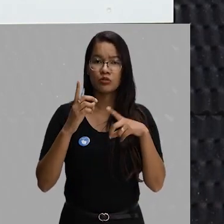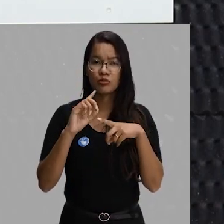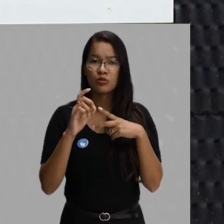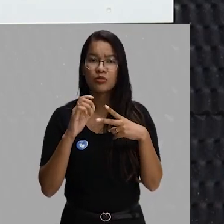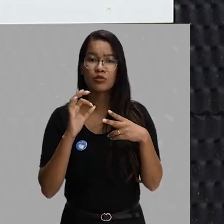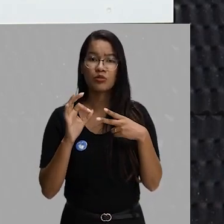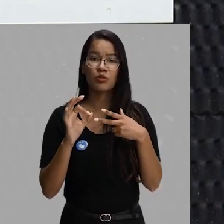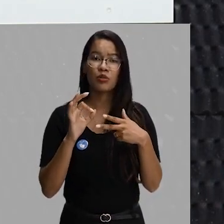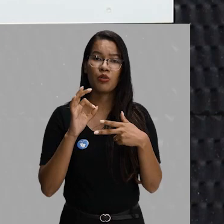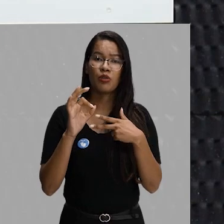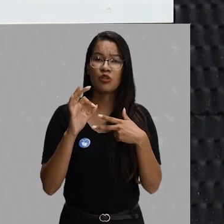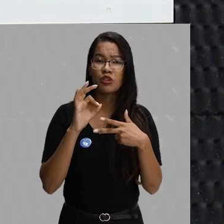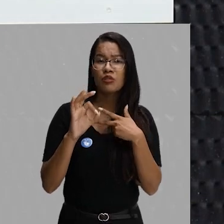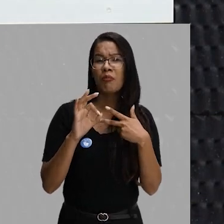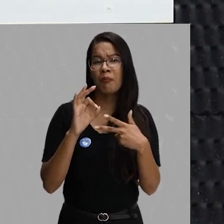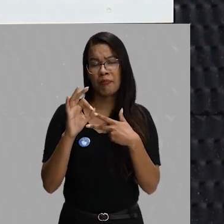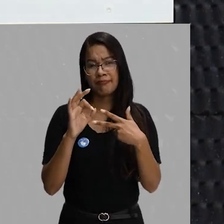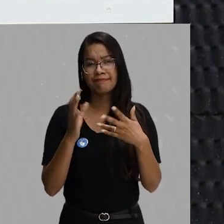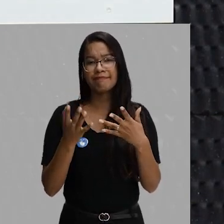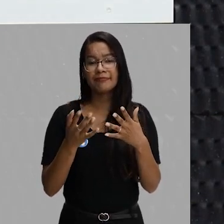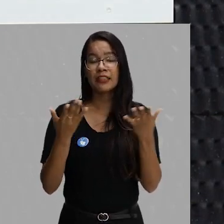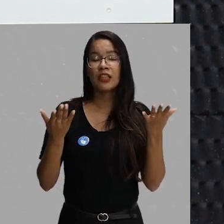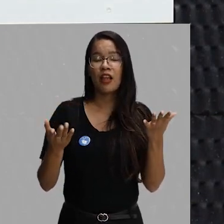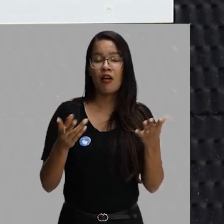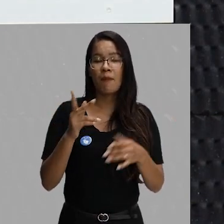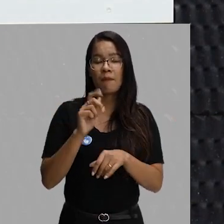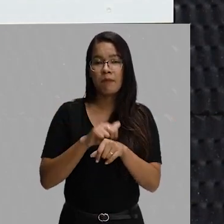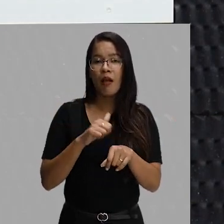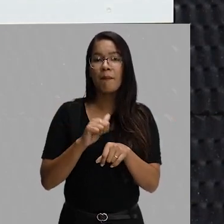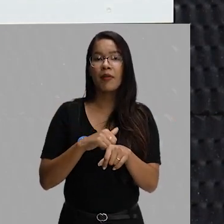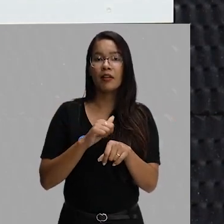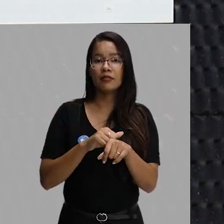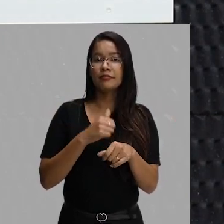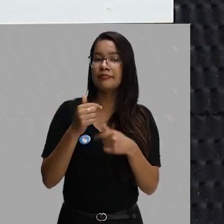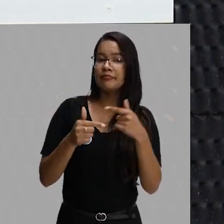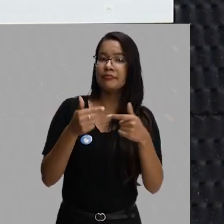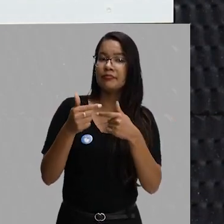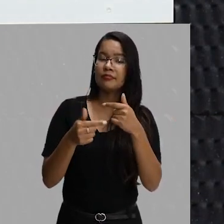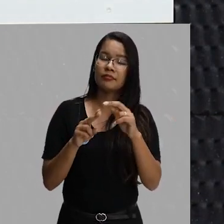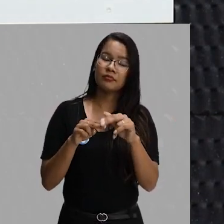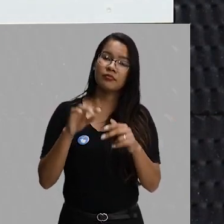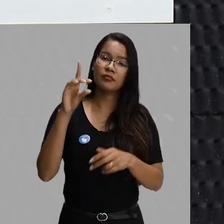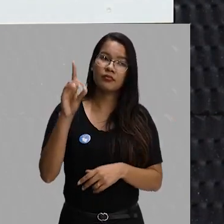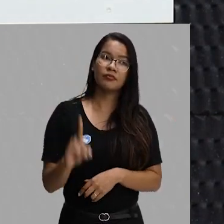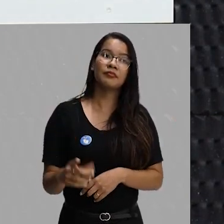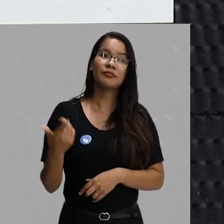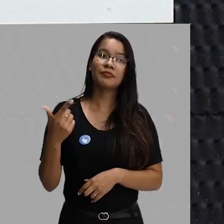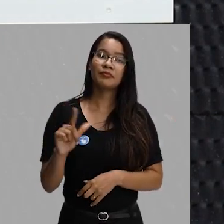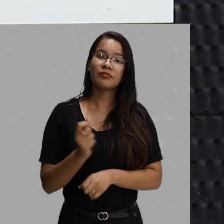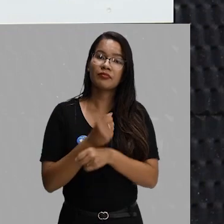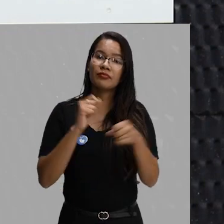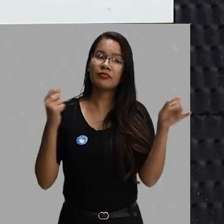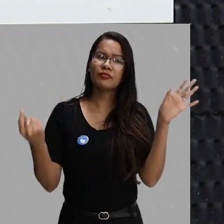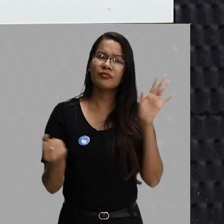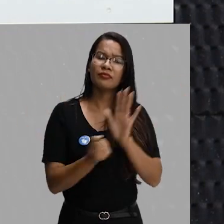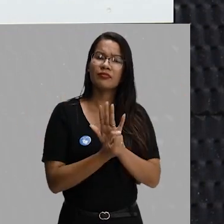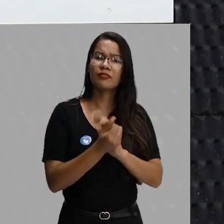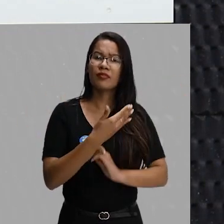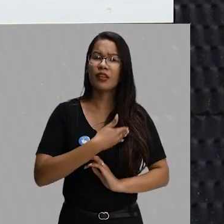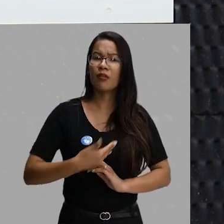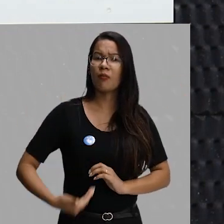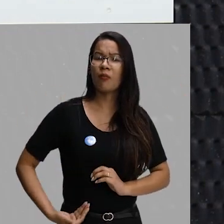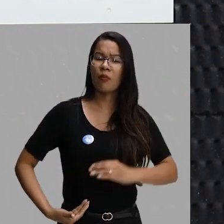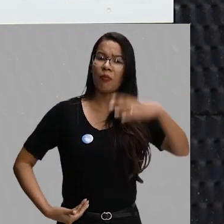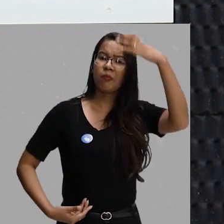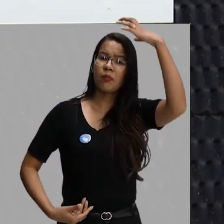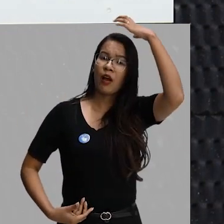observar isso. Então, os plebeus lutam por direitos. Uma outra grande marca da República Romana é